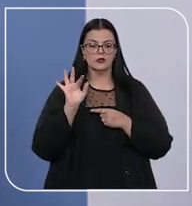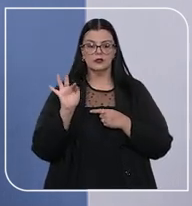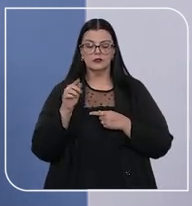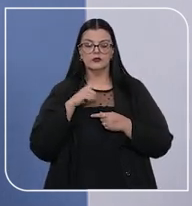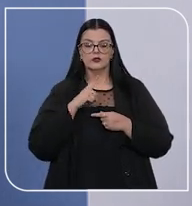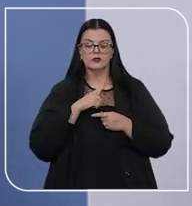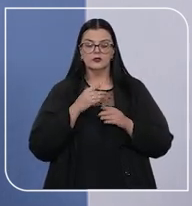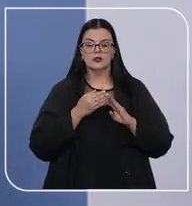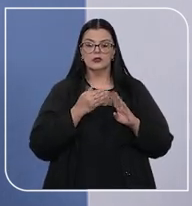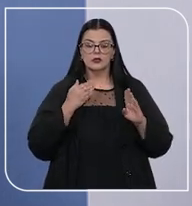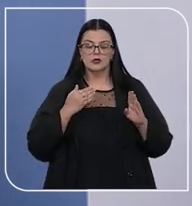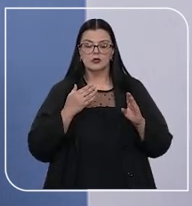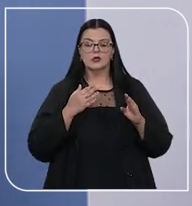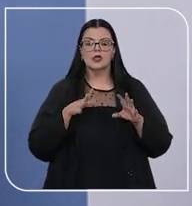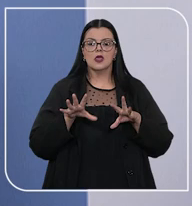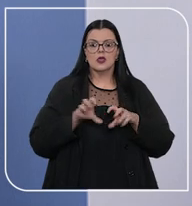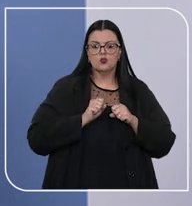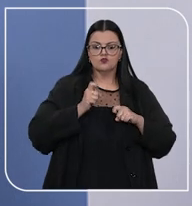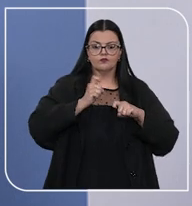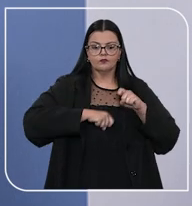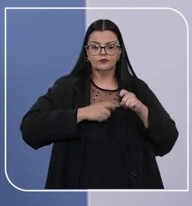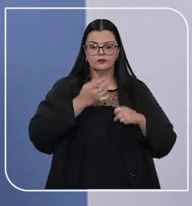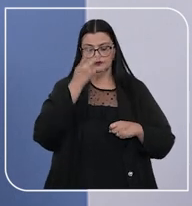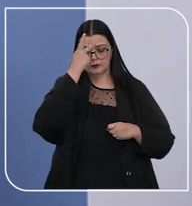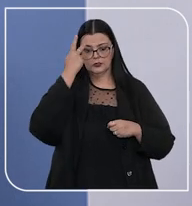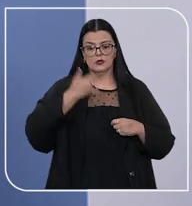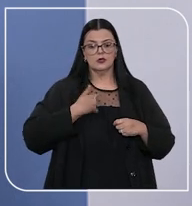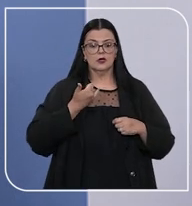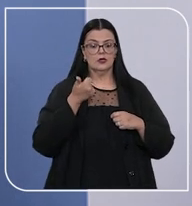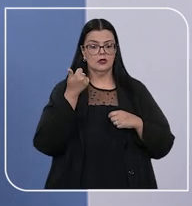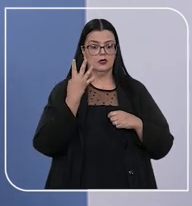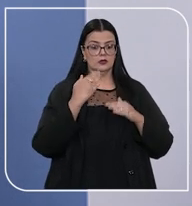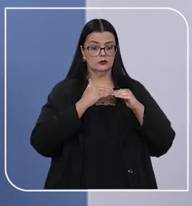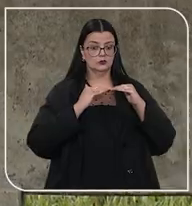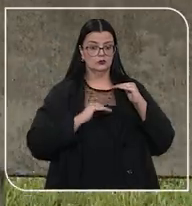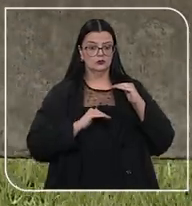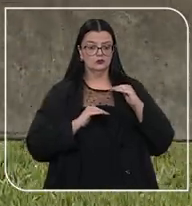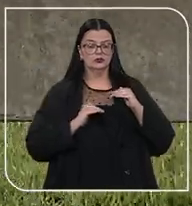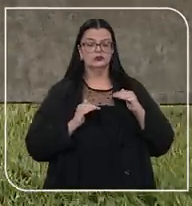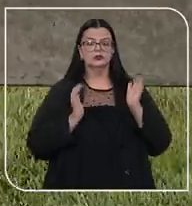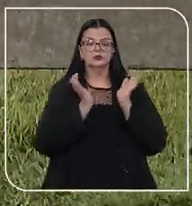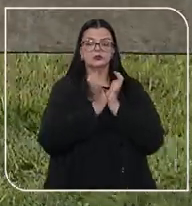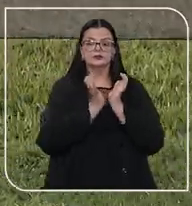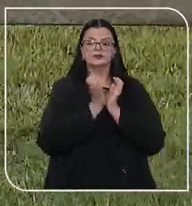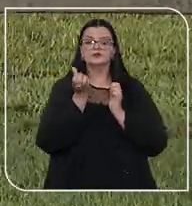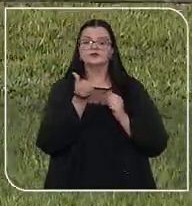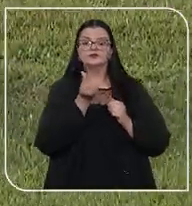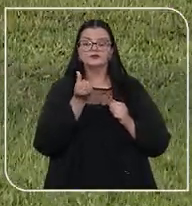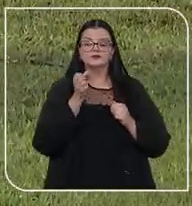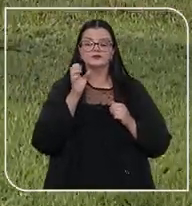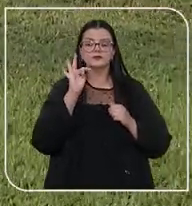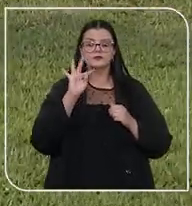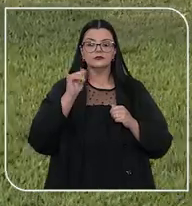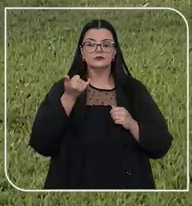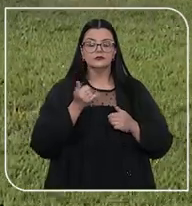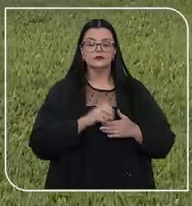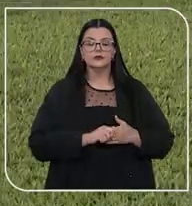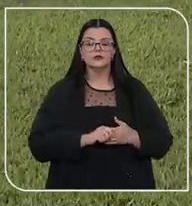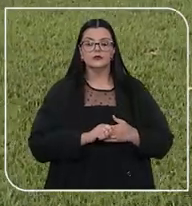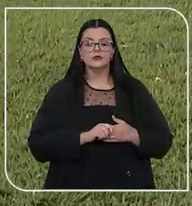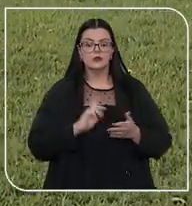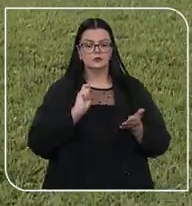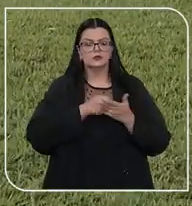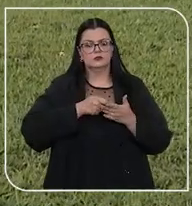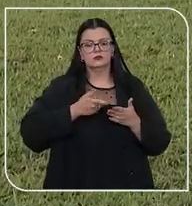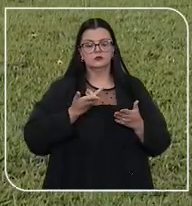de Justiça a afastar estupro contra menor de 14 anos. A sexta turma do STJ manteve decisão